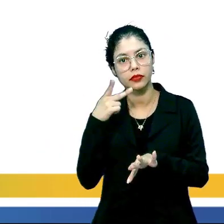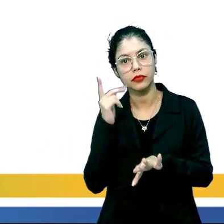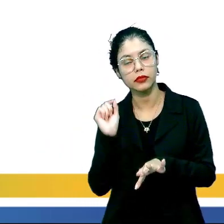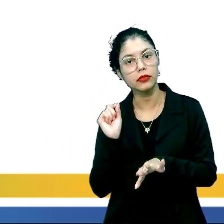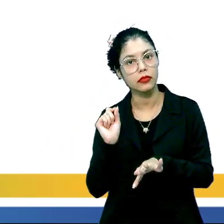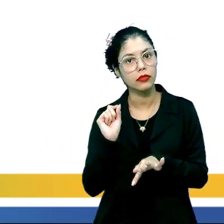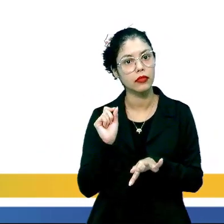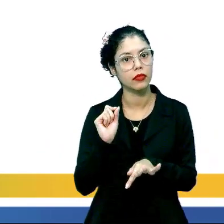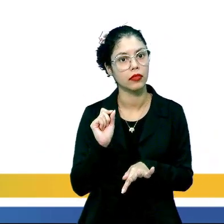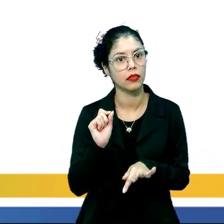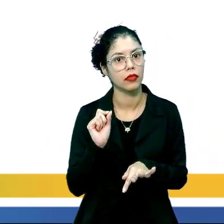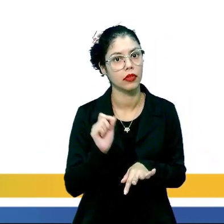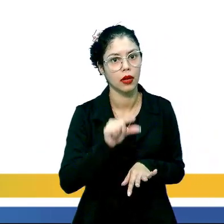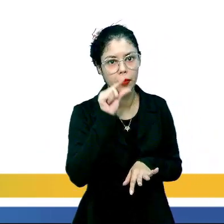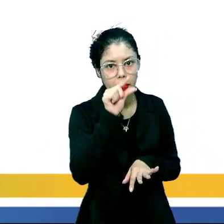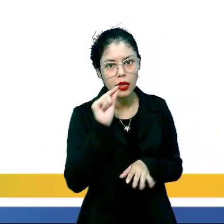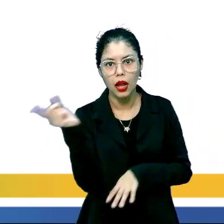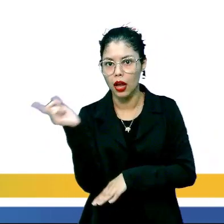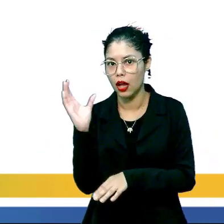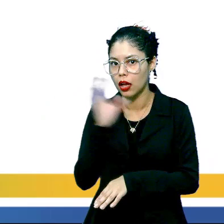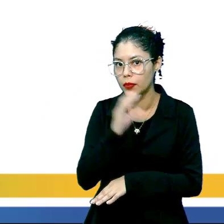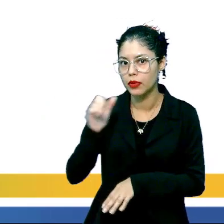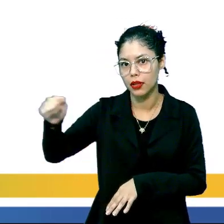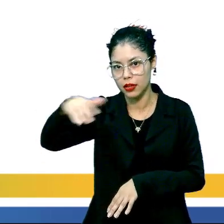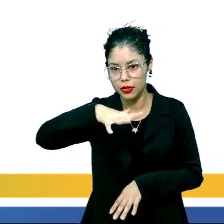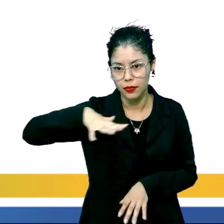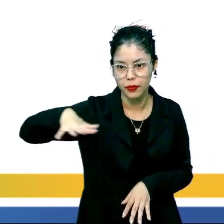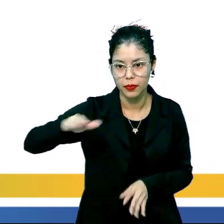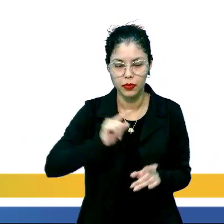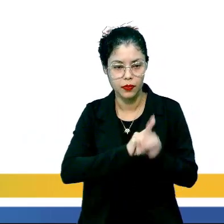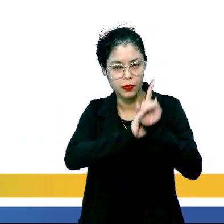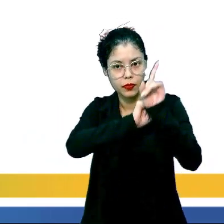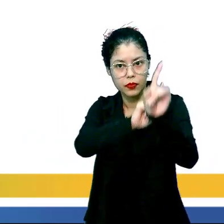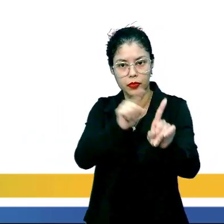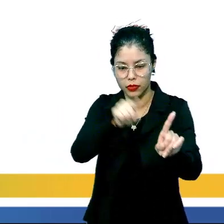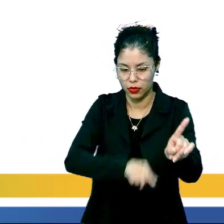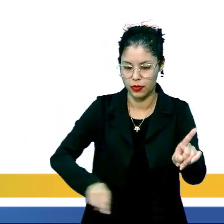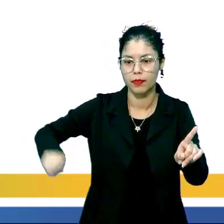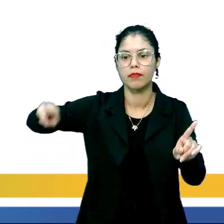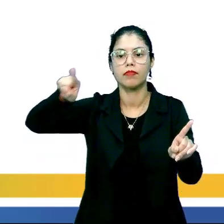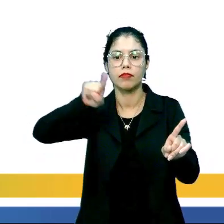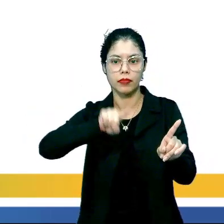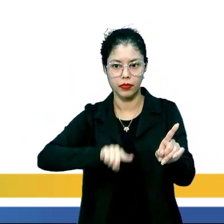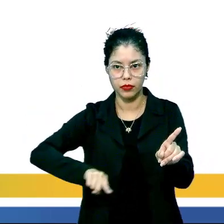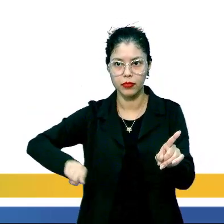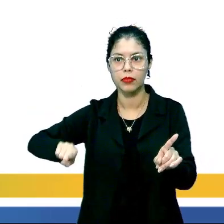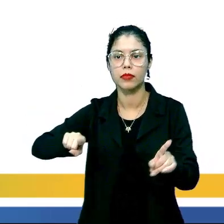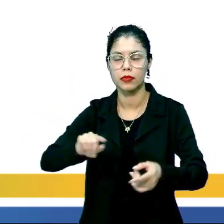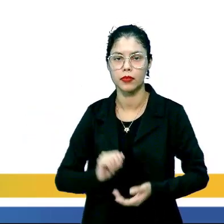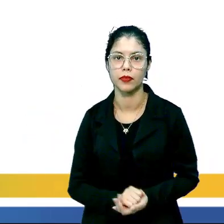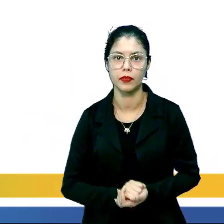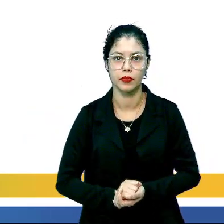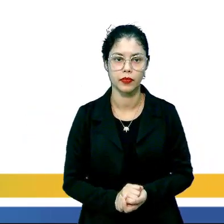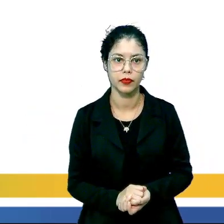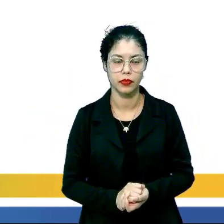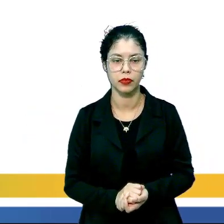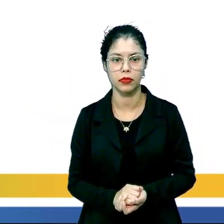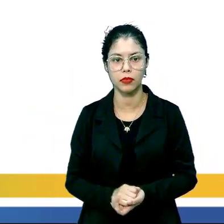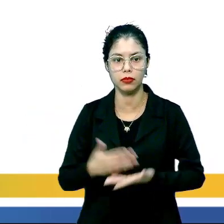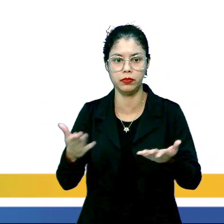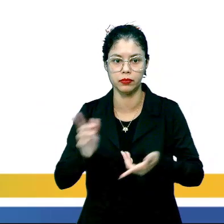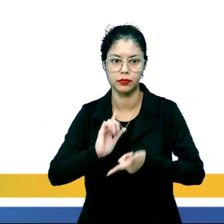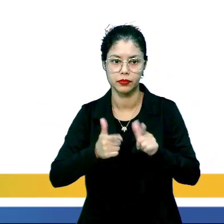falou o seguinte, ó, as partículas são aceleradas em campos elétricos e guiados por campos magnéticos.